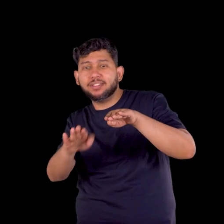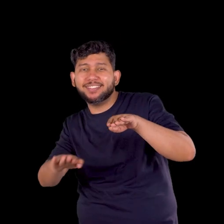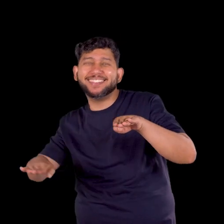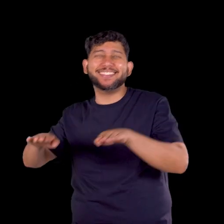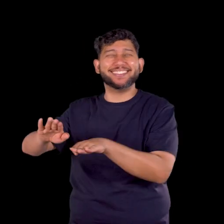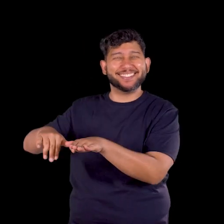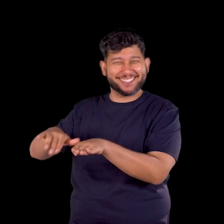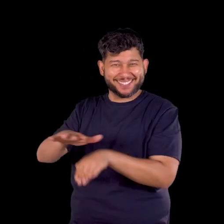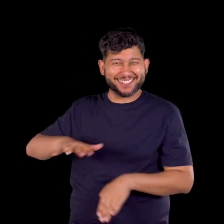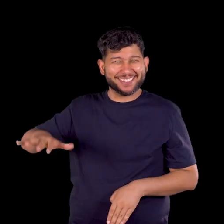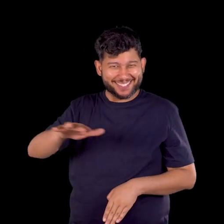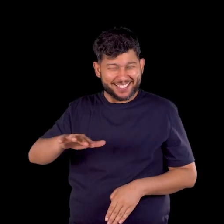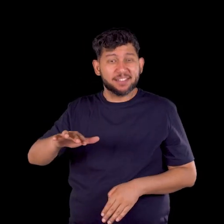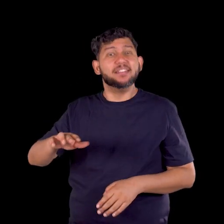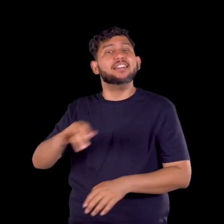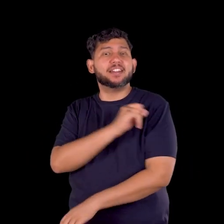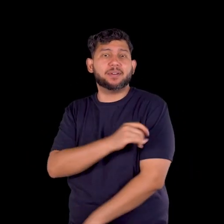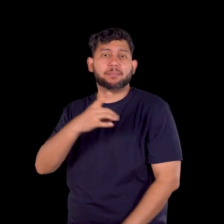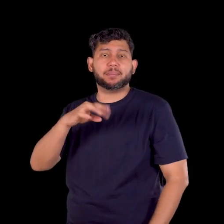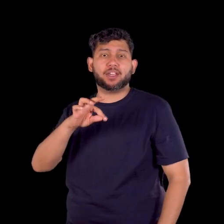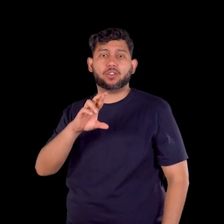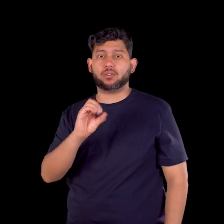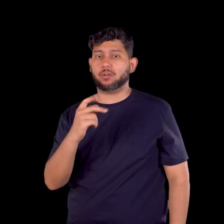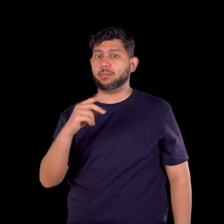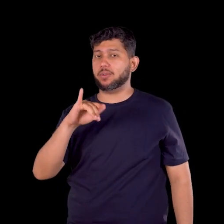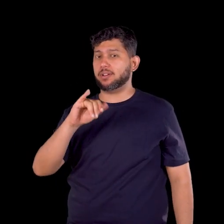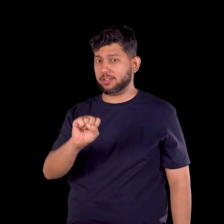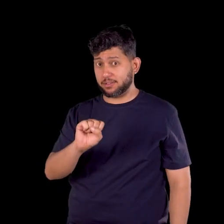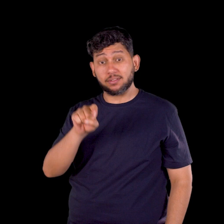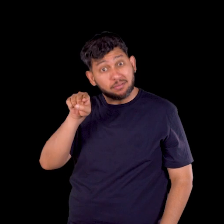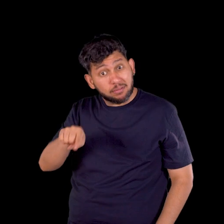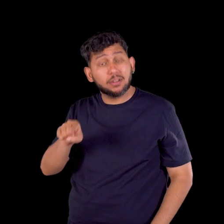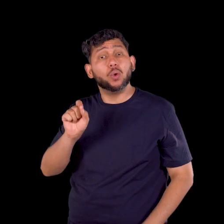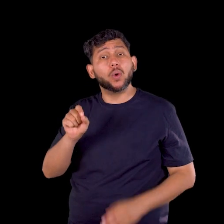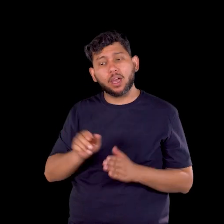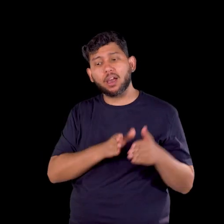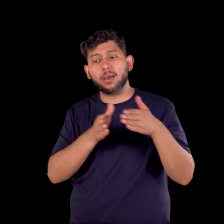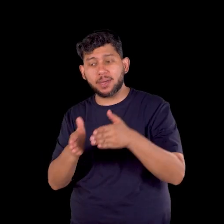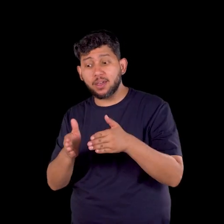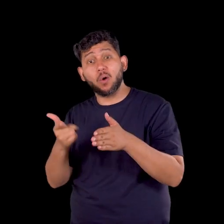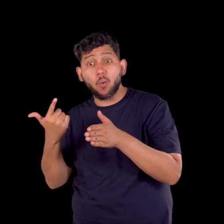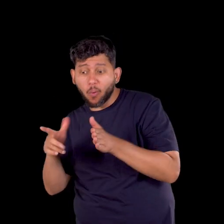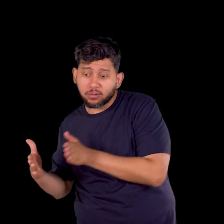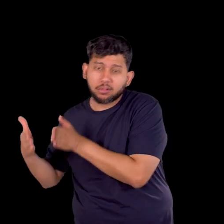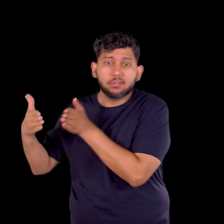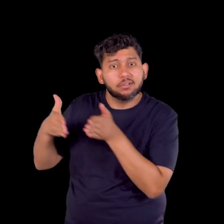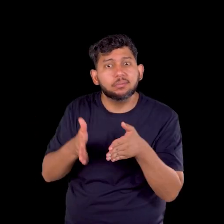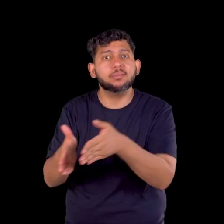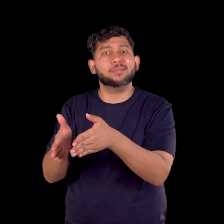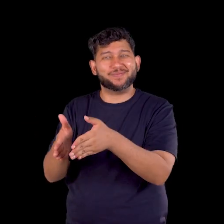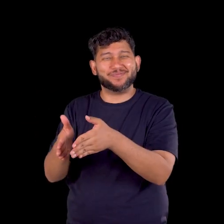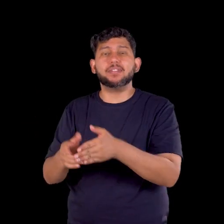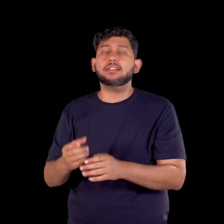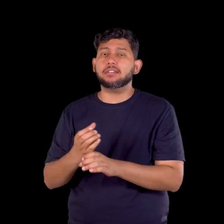Estrela, já na cidade de Petrópolis, ocupando o caminho que antes fazia parte da Estrada Real. Outro marco da engenharia do